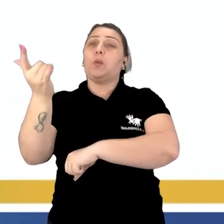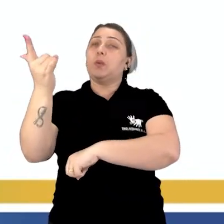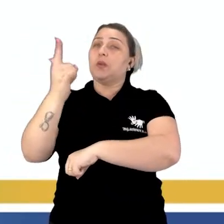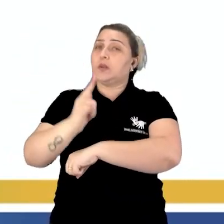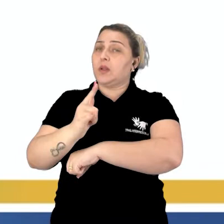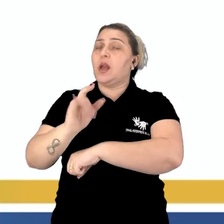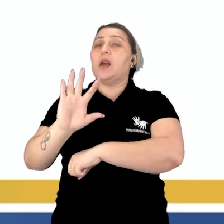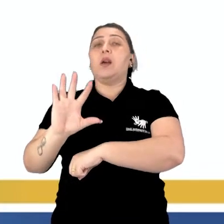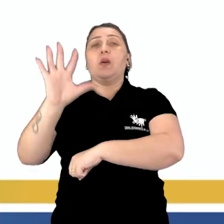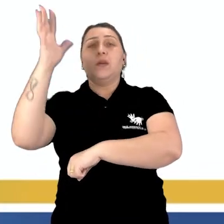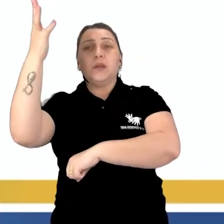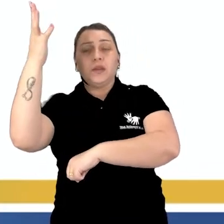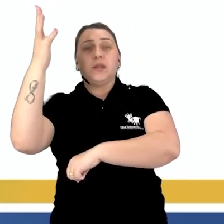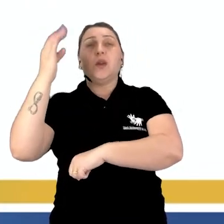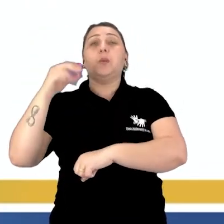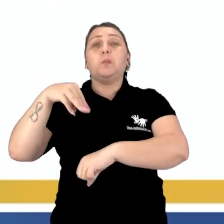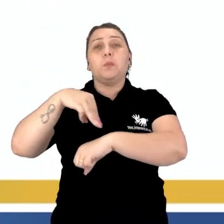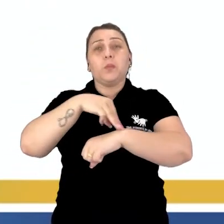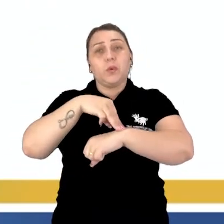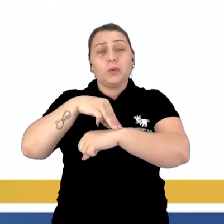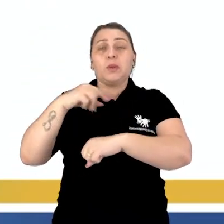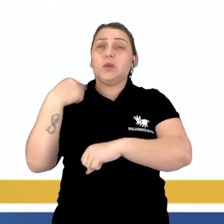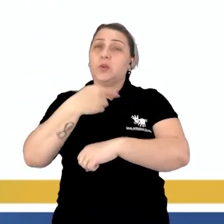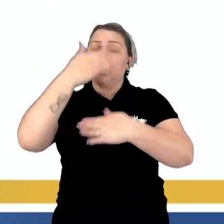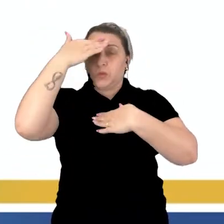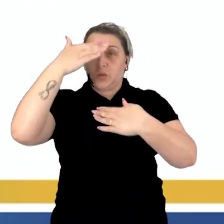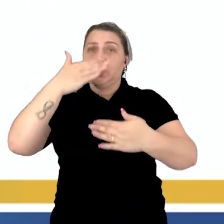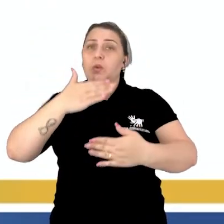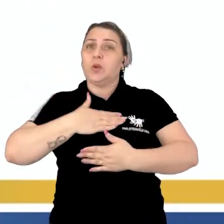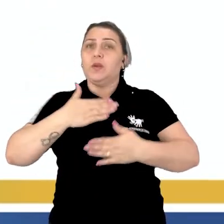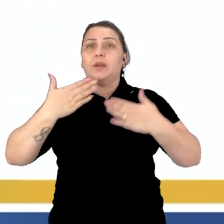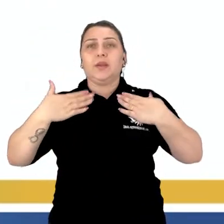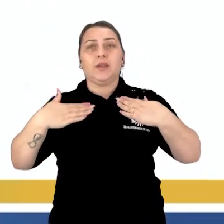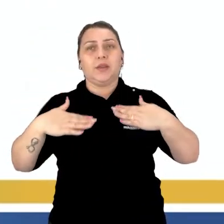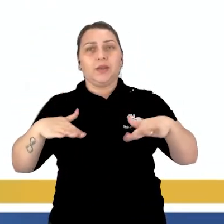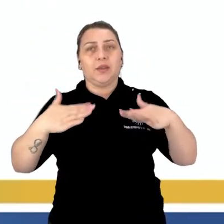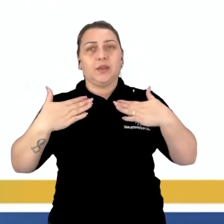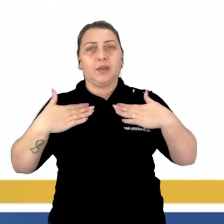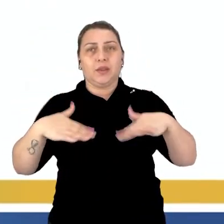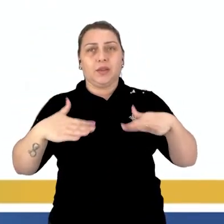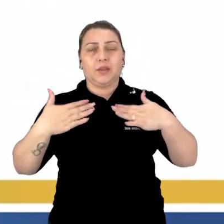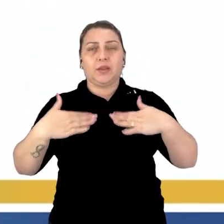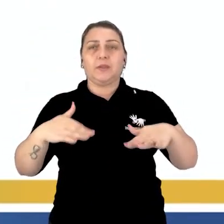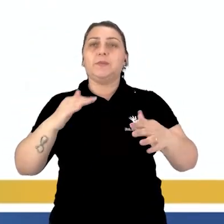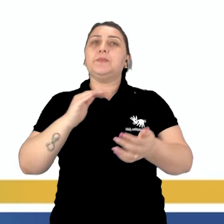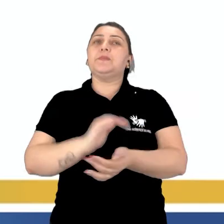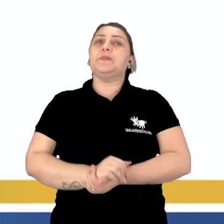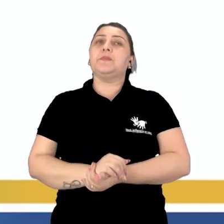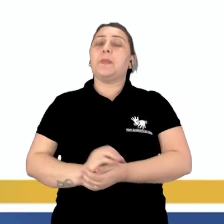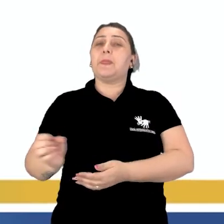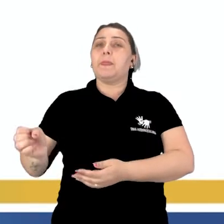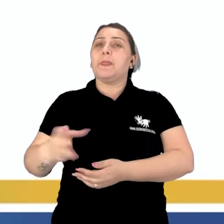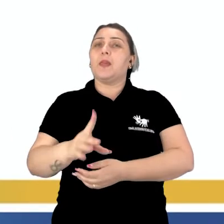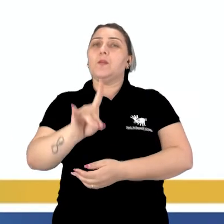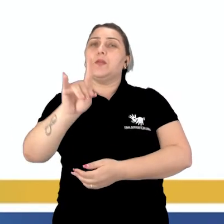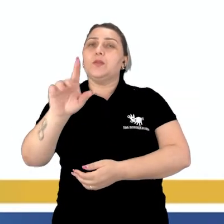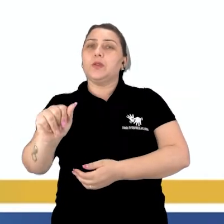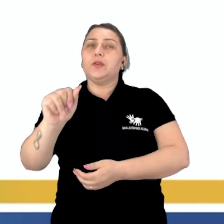iluminação acontecendo, seria um momento aí que o nosso corpo vai repousar, vai recarregar suas energias para o novo